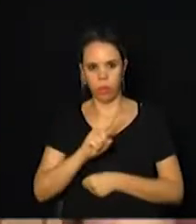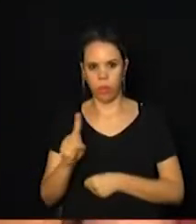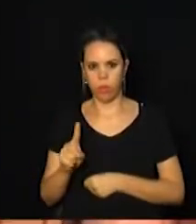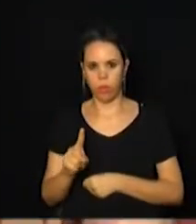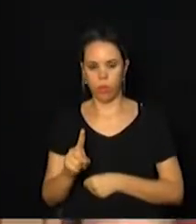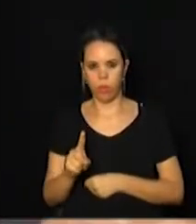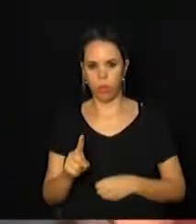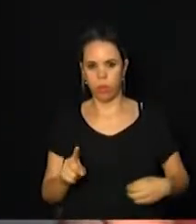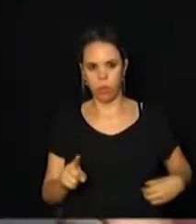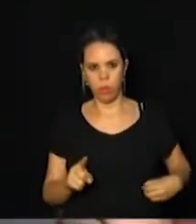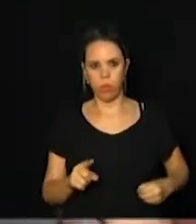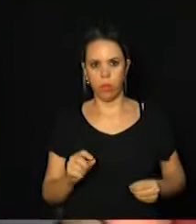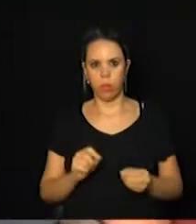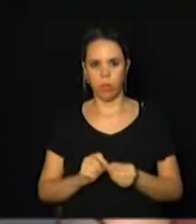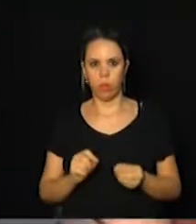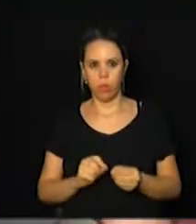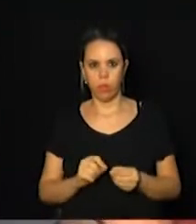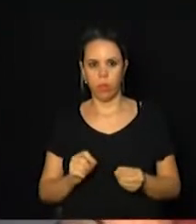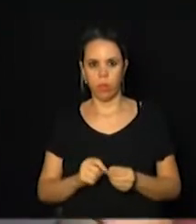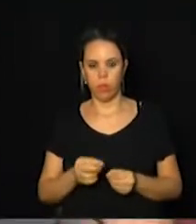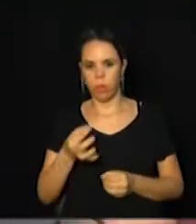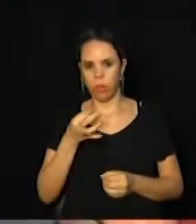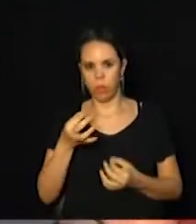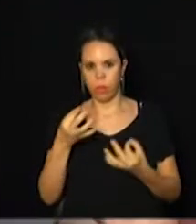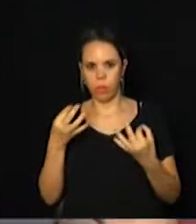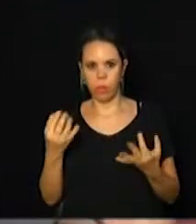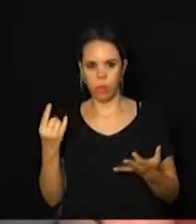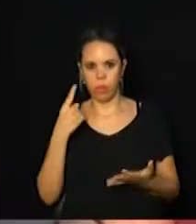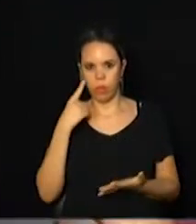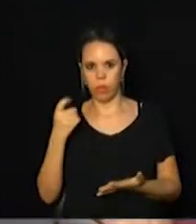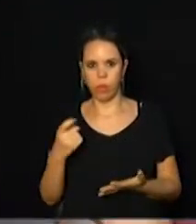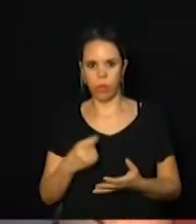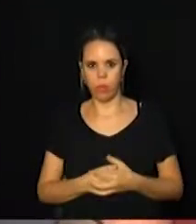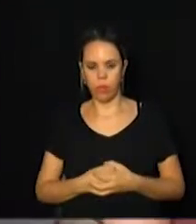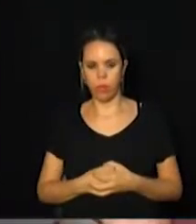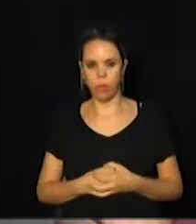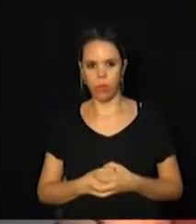não eu fiz uma observação interessante